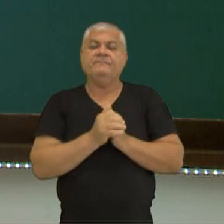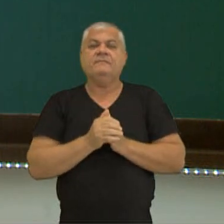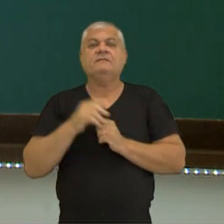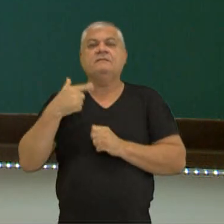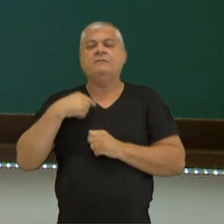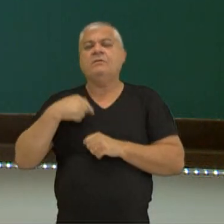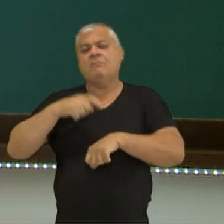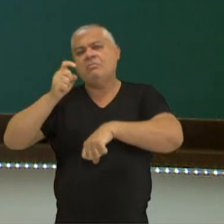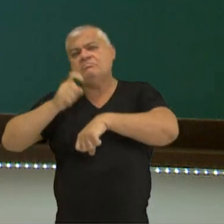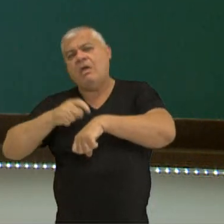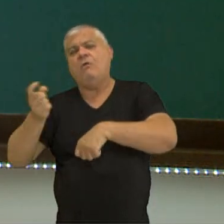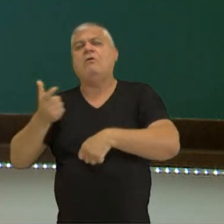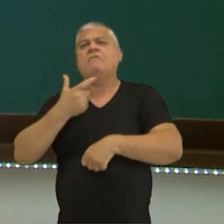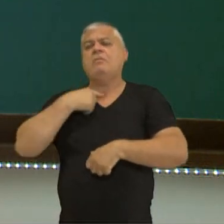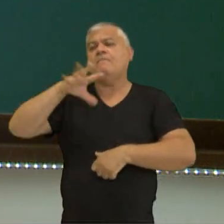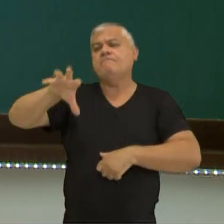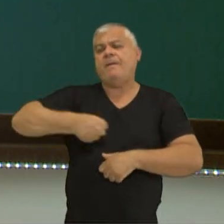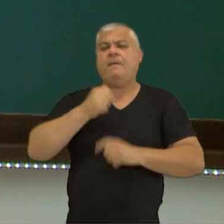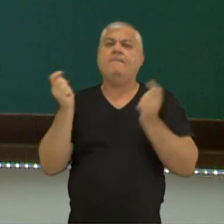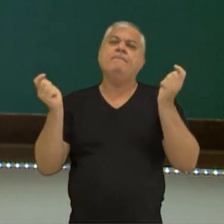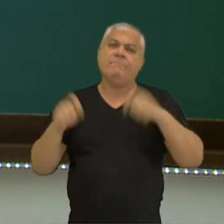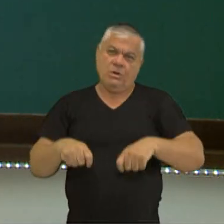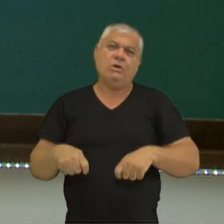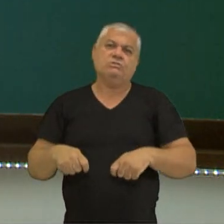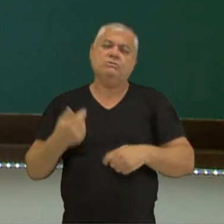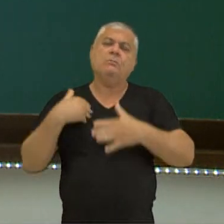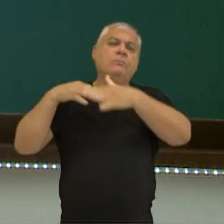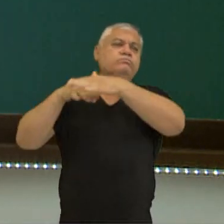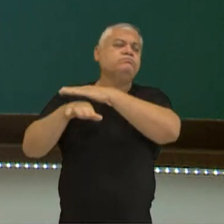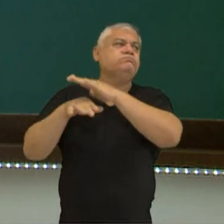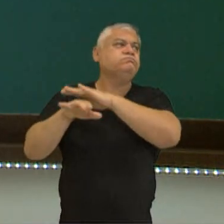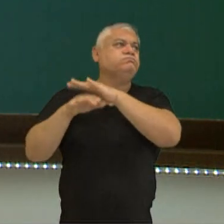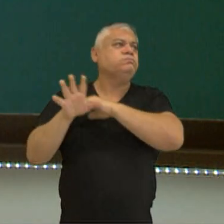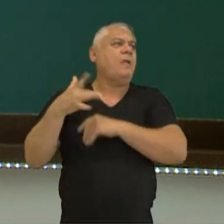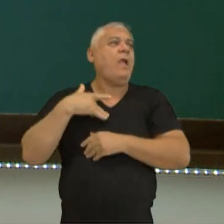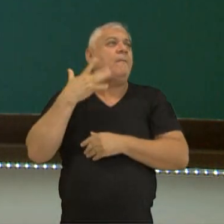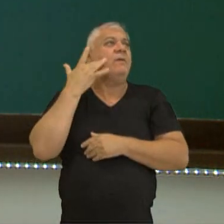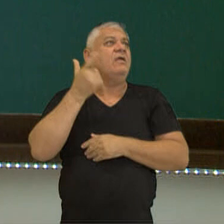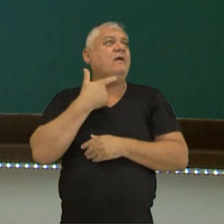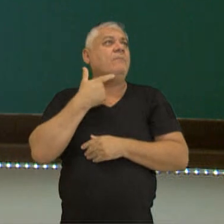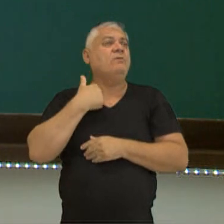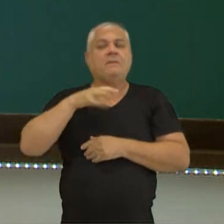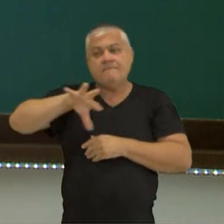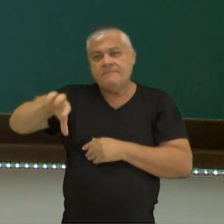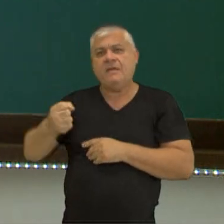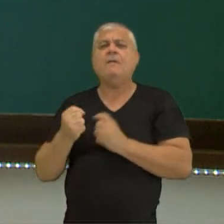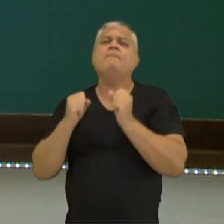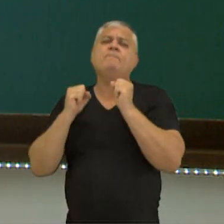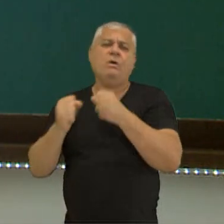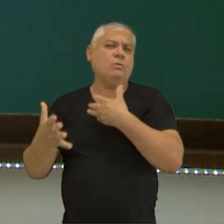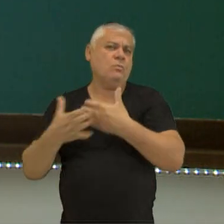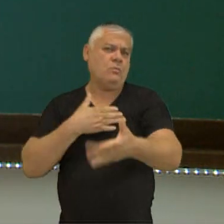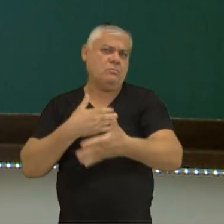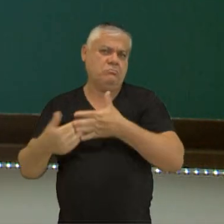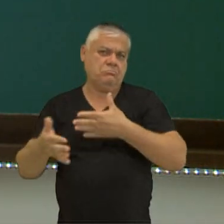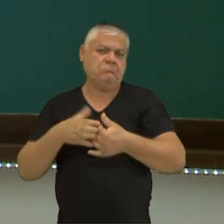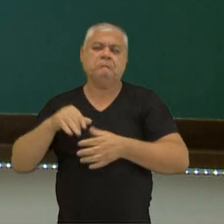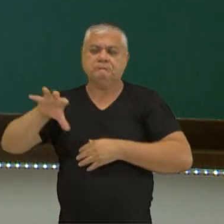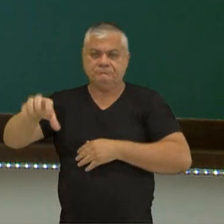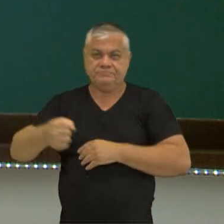resgate imediato. Isto é a grande vantagem, isso que atrai muita gente. Você pode ir a qualquer momento lá e